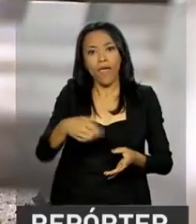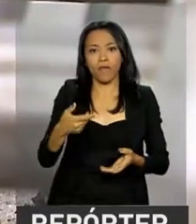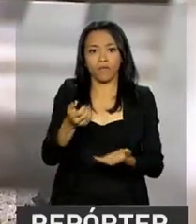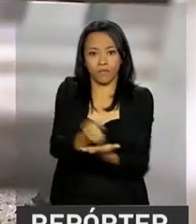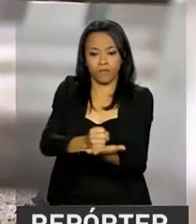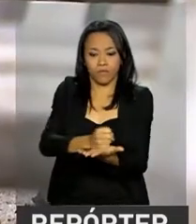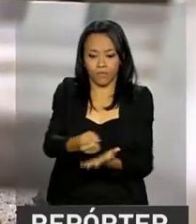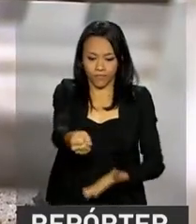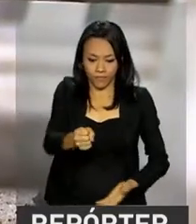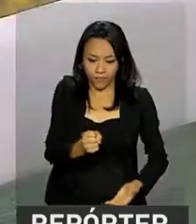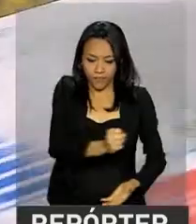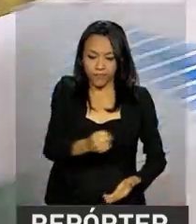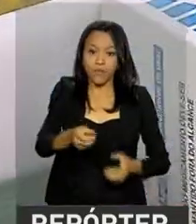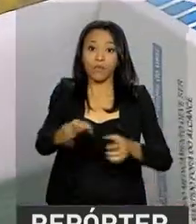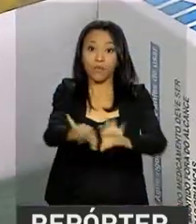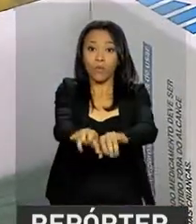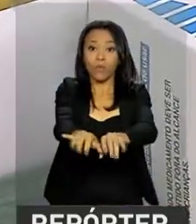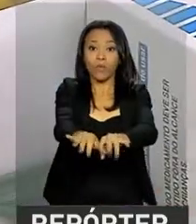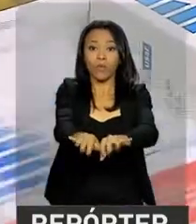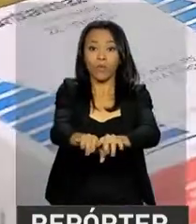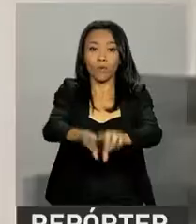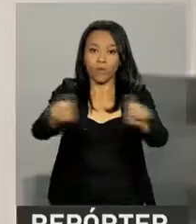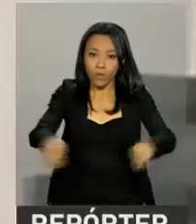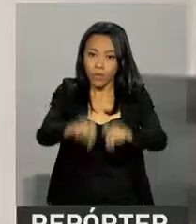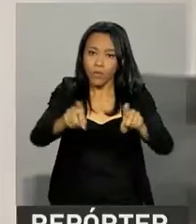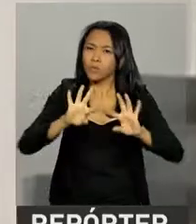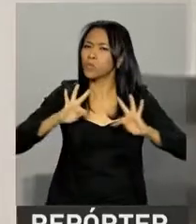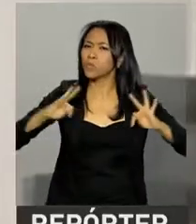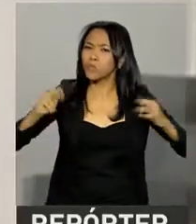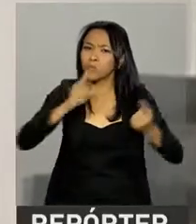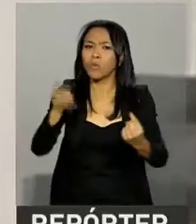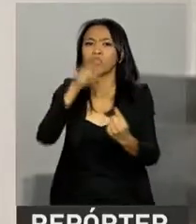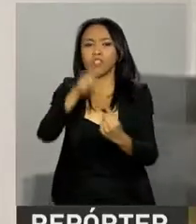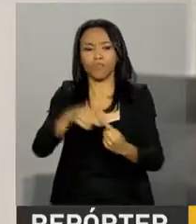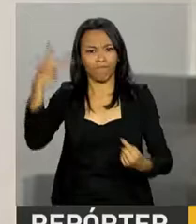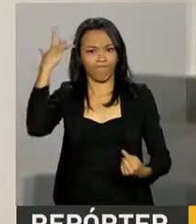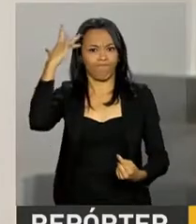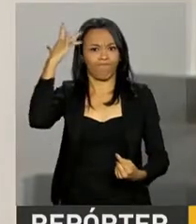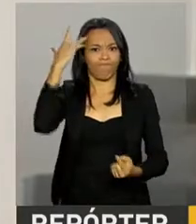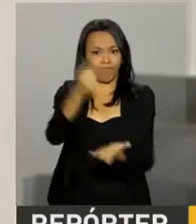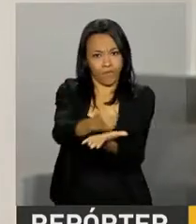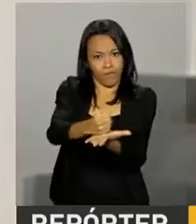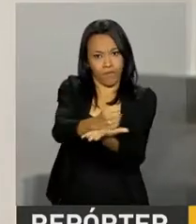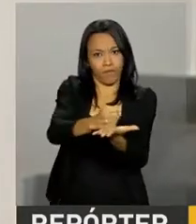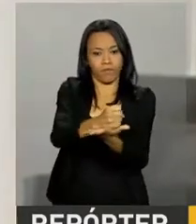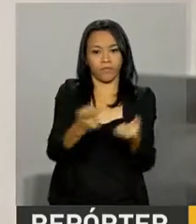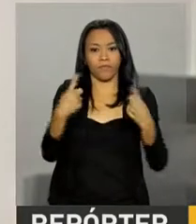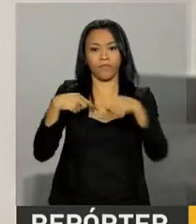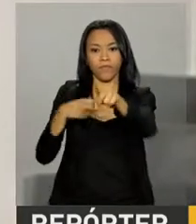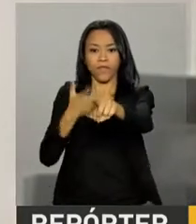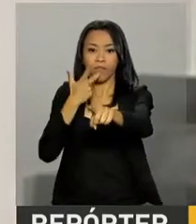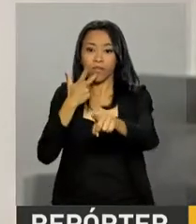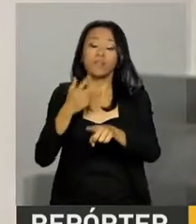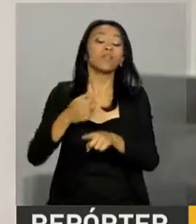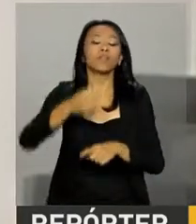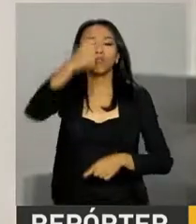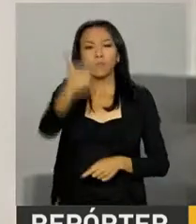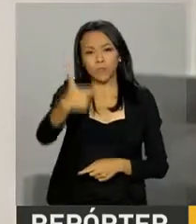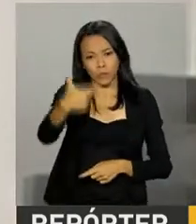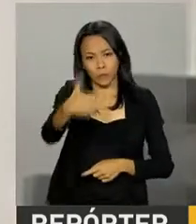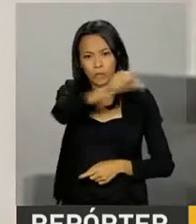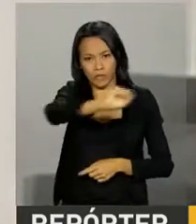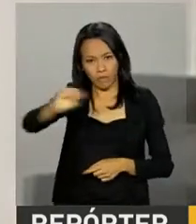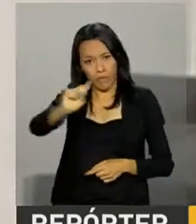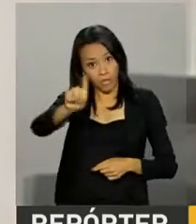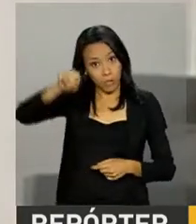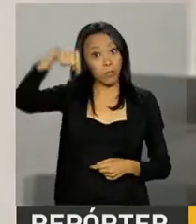para a agilidade ea qualidade do produto nós acreditamos que o é que já têm produtos no segundo semestre do próximo